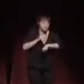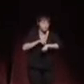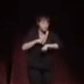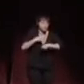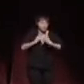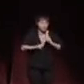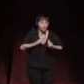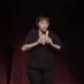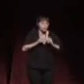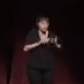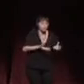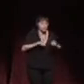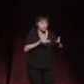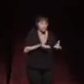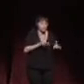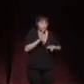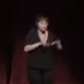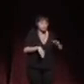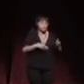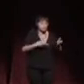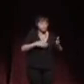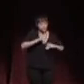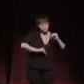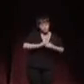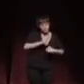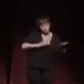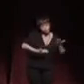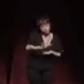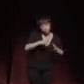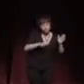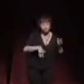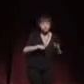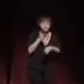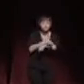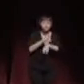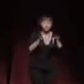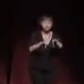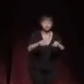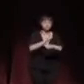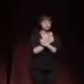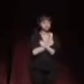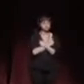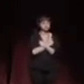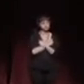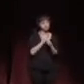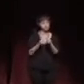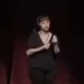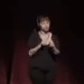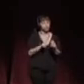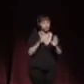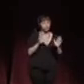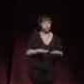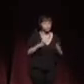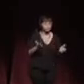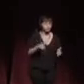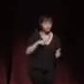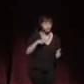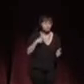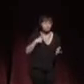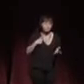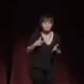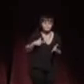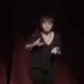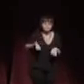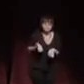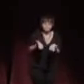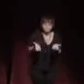dizer uma atividade compartilhada. Às vezes os pais chegam numa oficina e não tem que trabalhar muito para que o papai guarde o celular e sente a brincar com